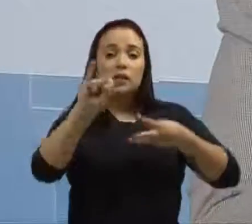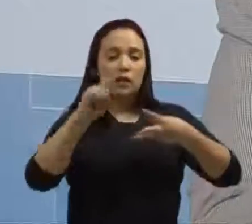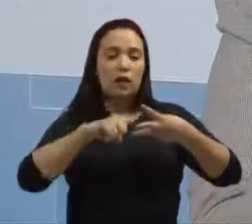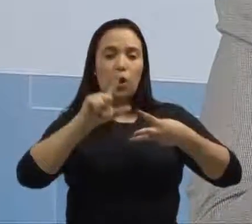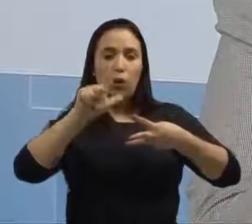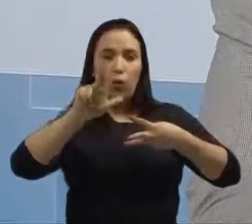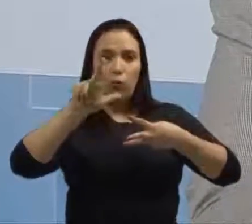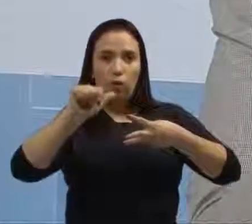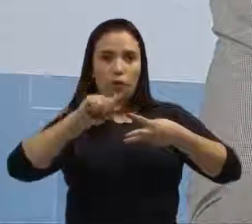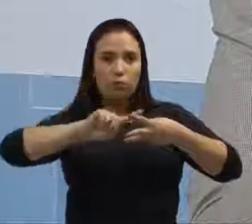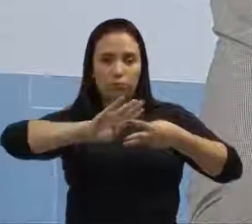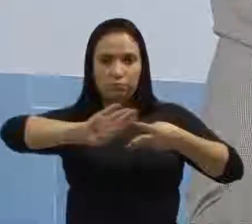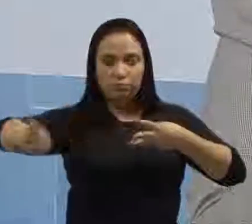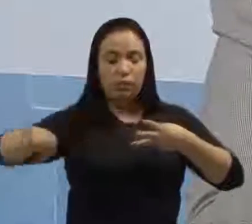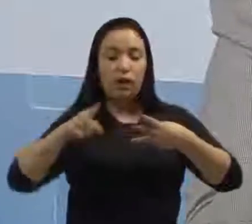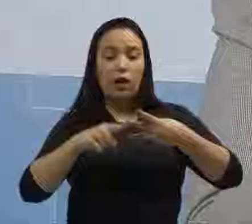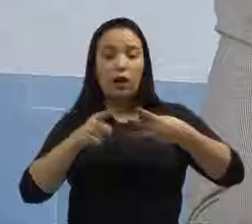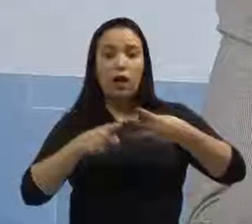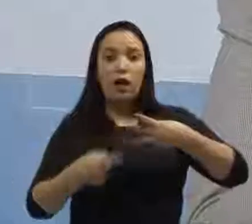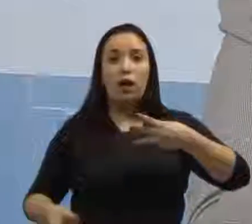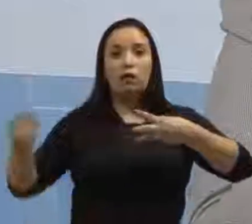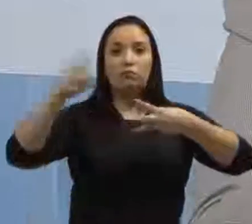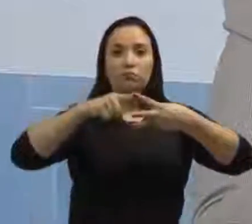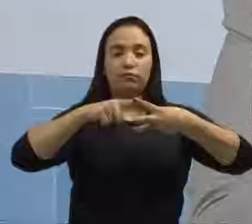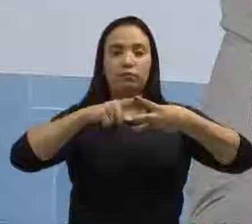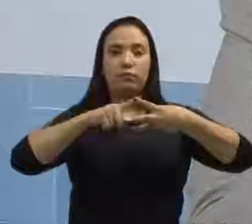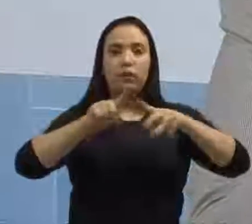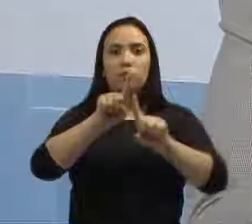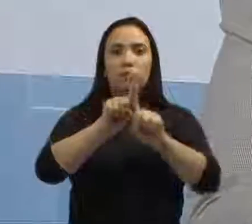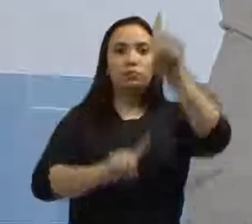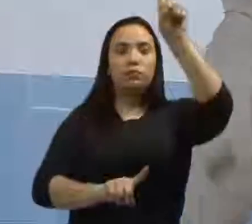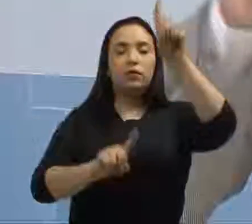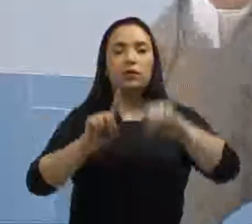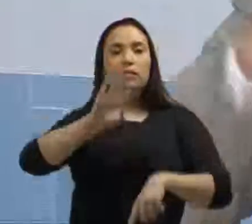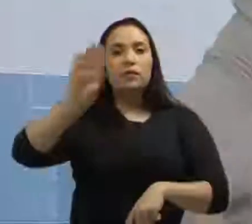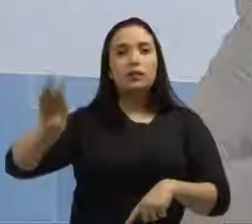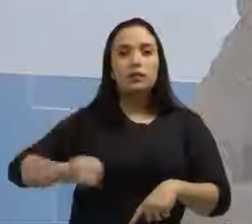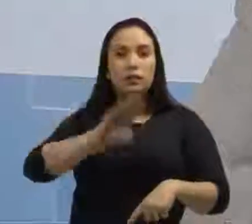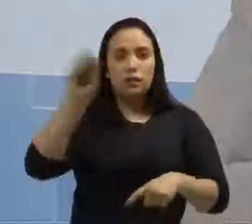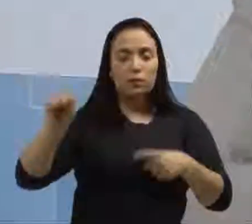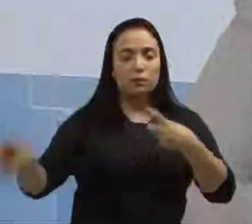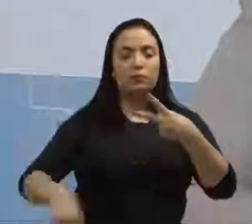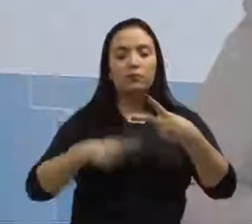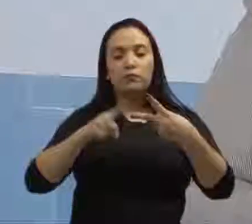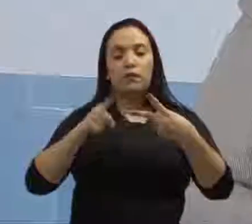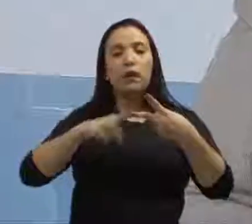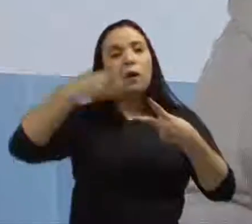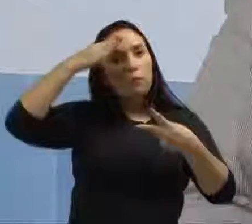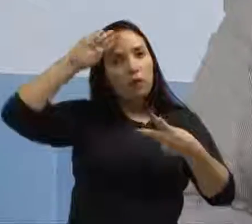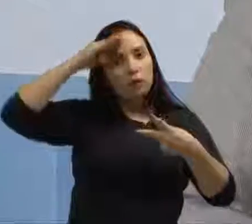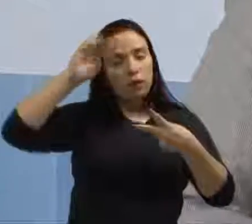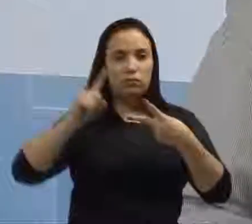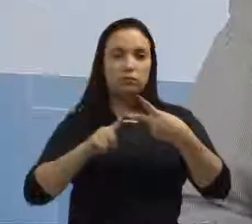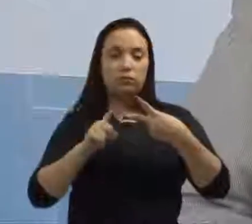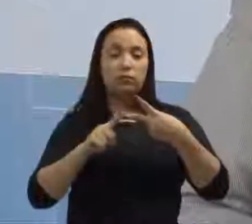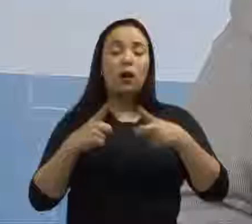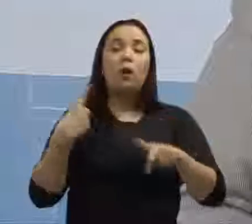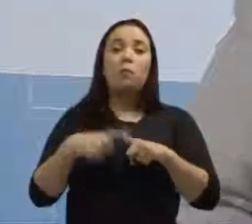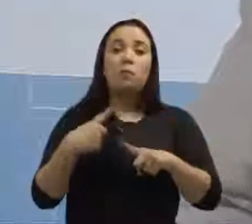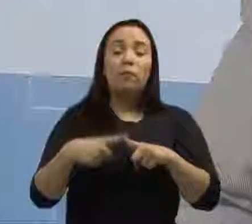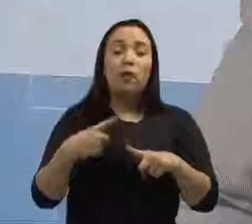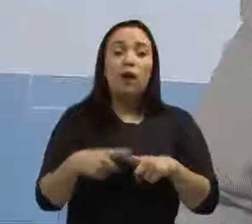terceiro. Se o Lula sair do meio, o Ciro vai lá para cima, o Bolsonaro vai para segundo, o Ciro vai lá para cima aqui no Ceará, sem nem a sombra de dúvida.